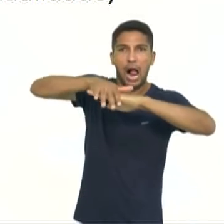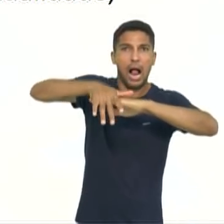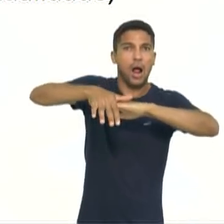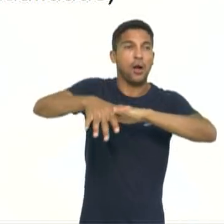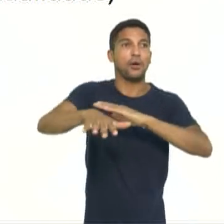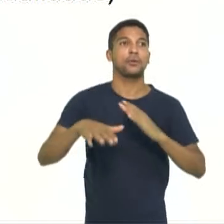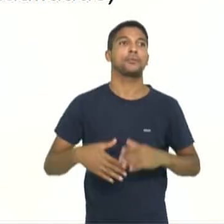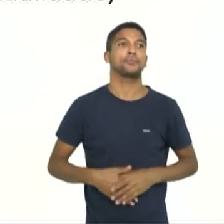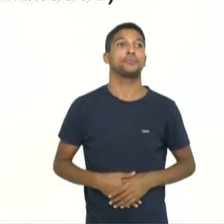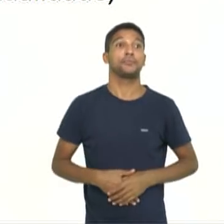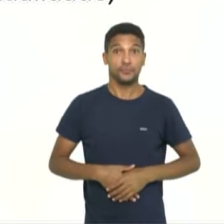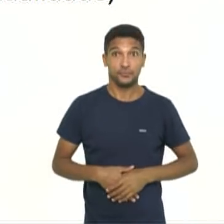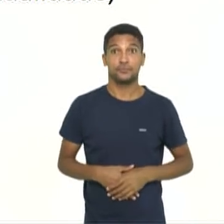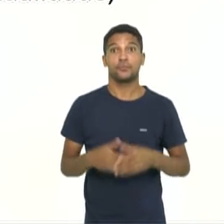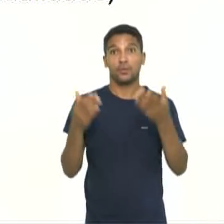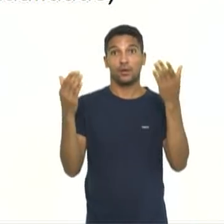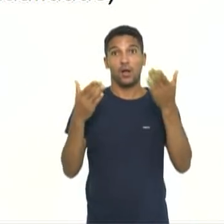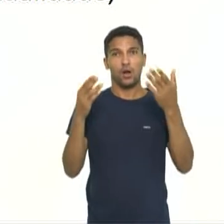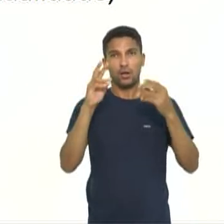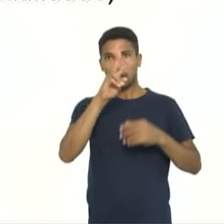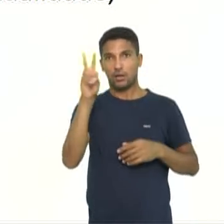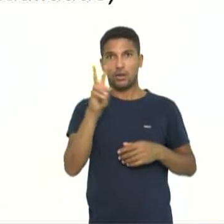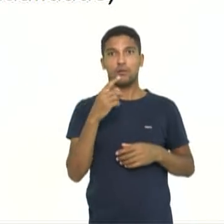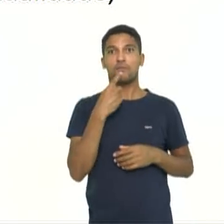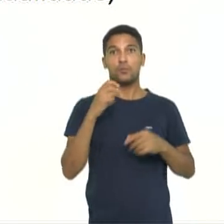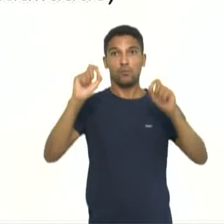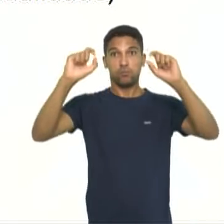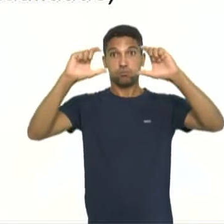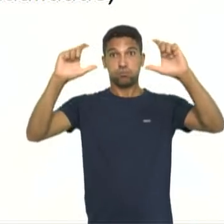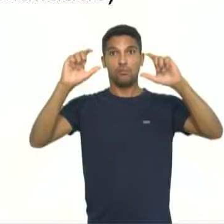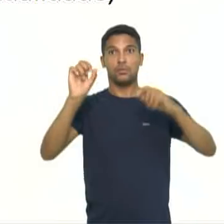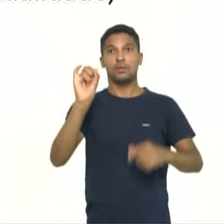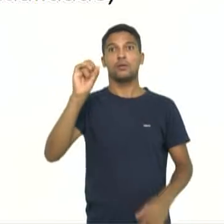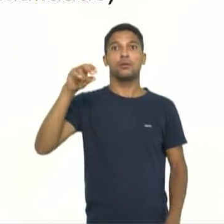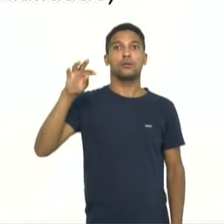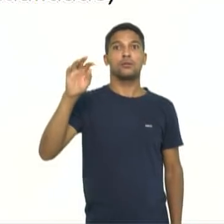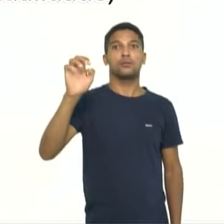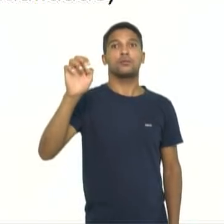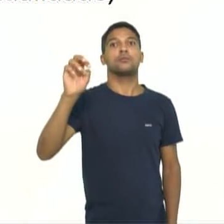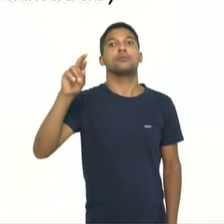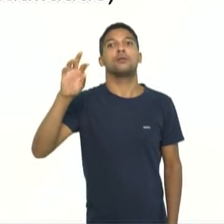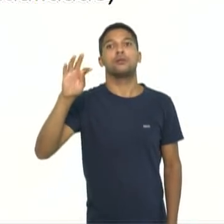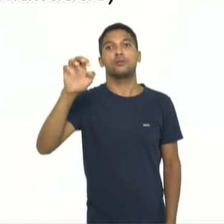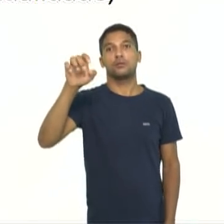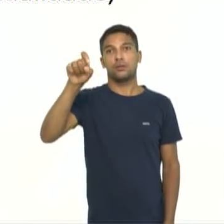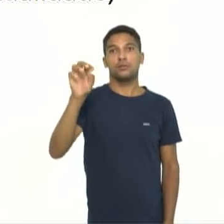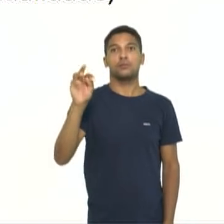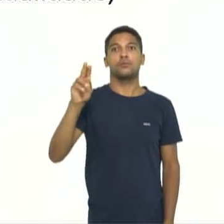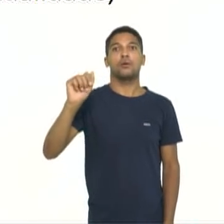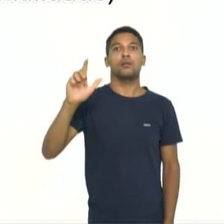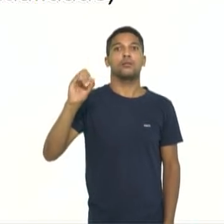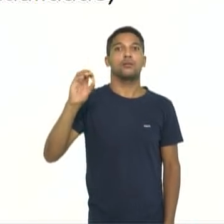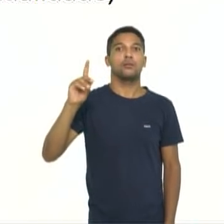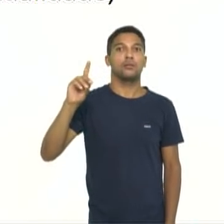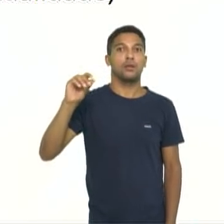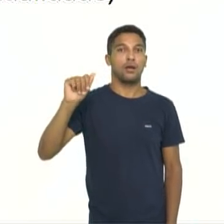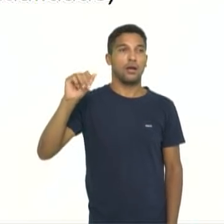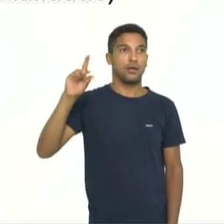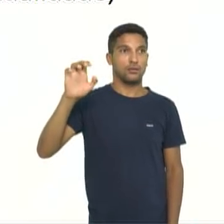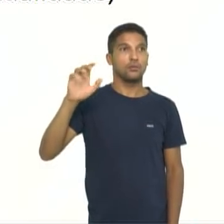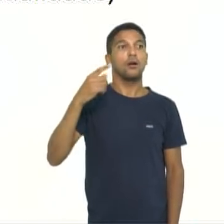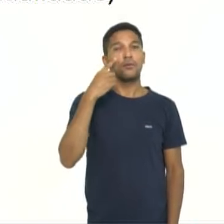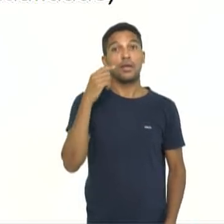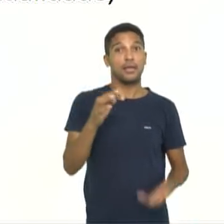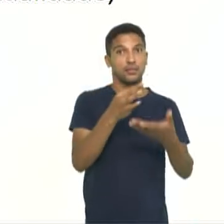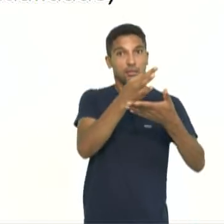intertextualidade é a relação entre 2 ou mais textos, podendo ser ou não do mesmo gênero. Existem diferentes tipos de